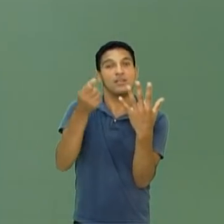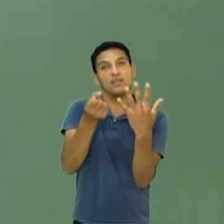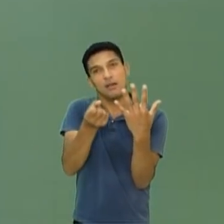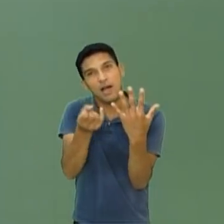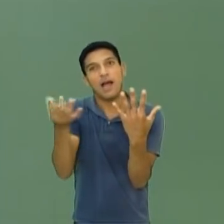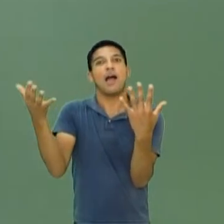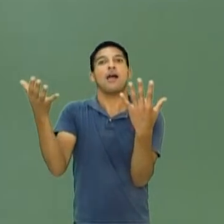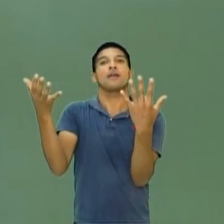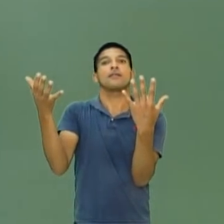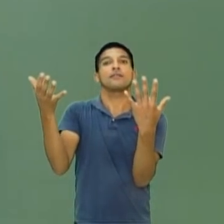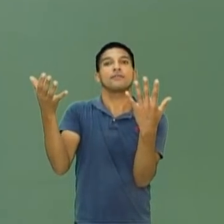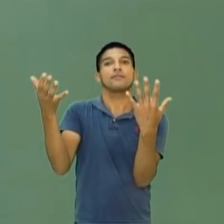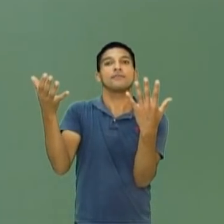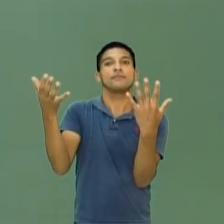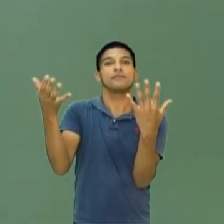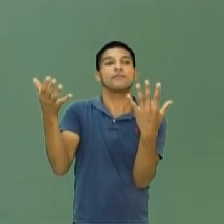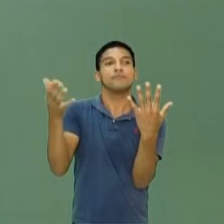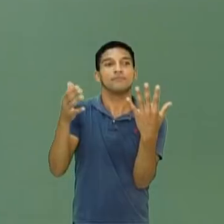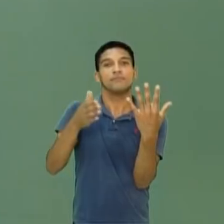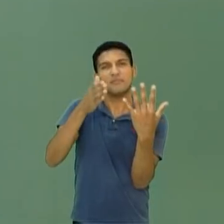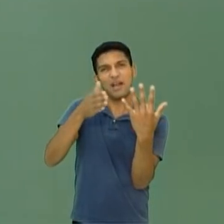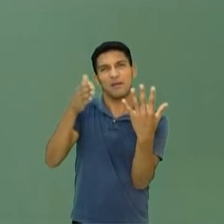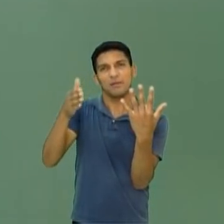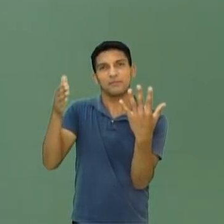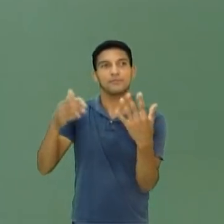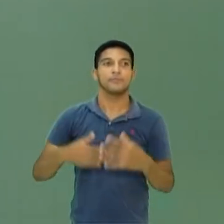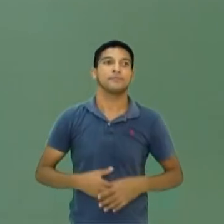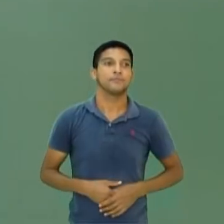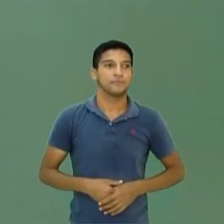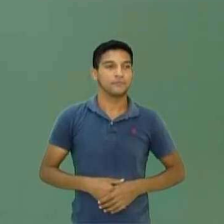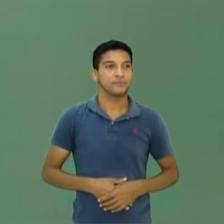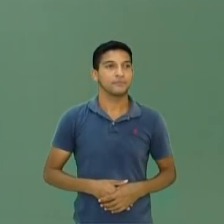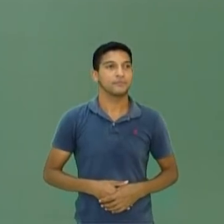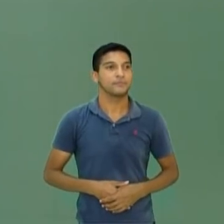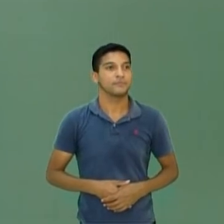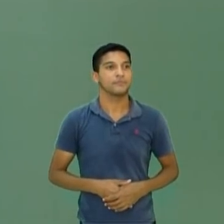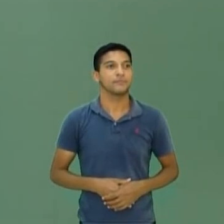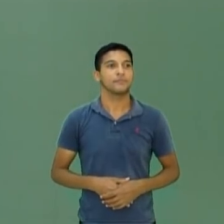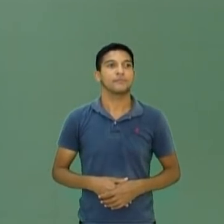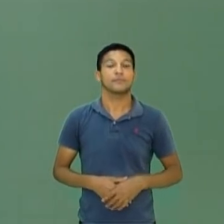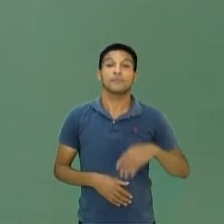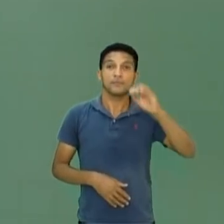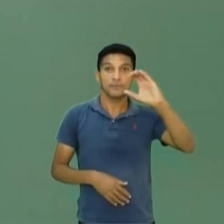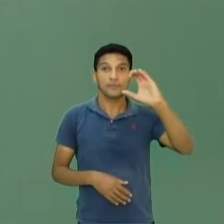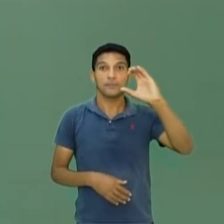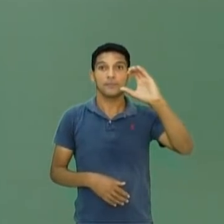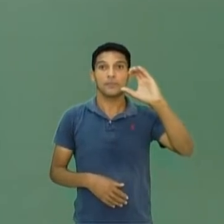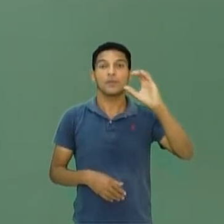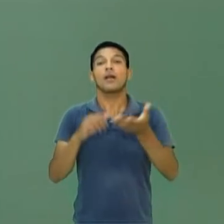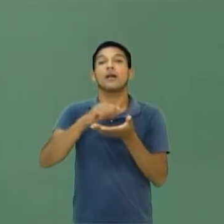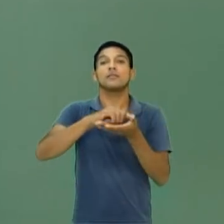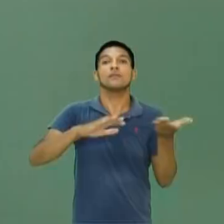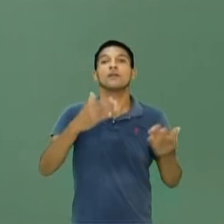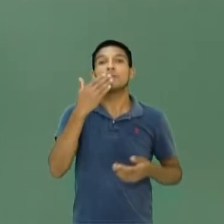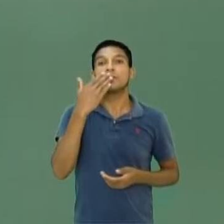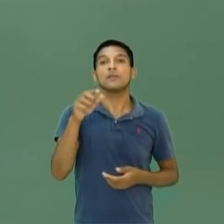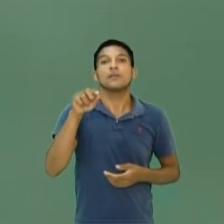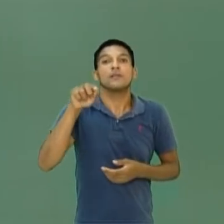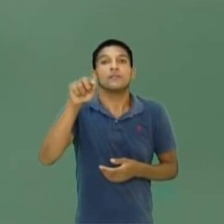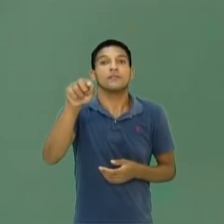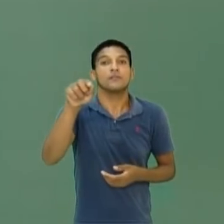que aparece, vamos abrir uma chave aqui novamente, é o número 1. O próximo número